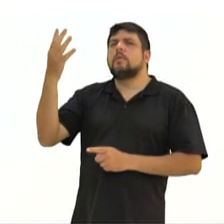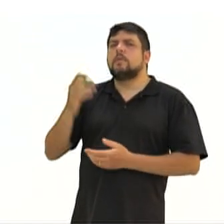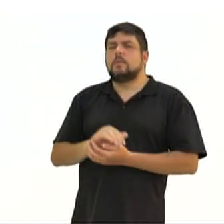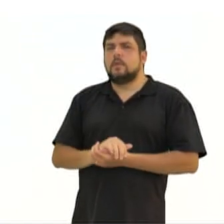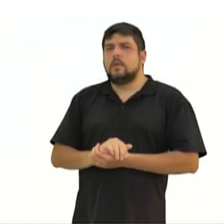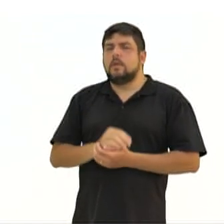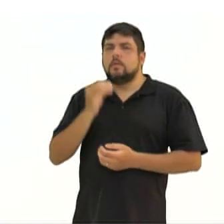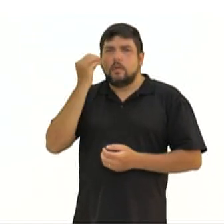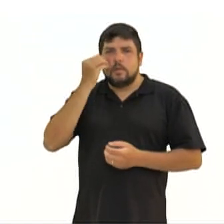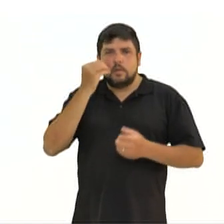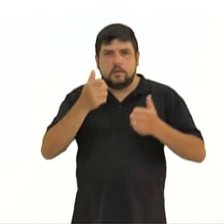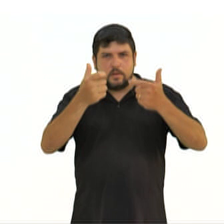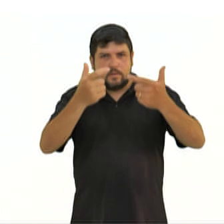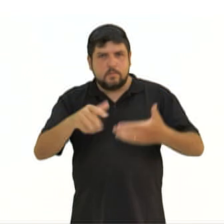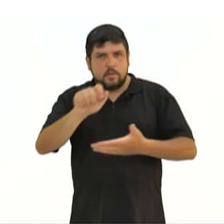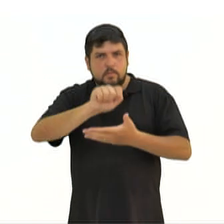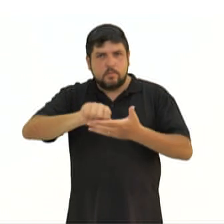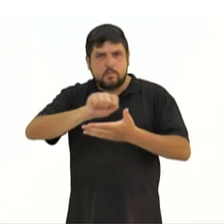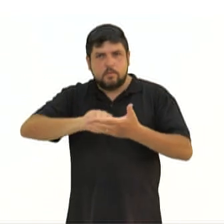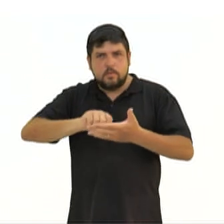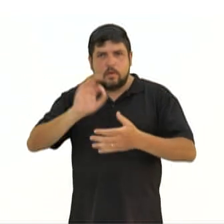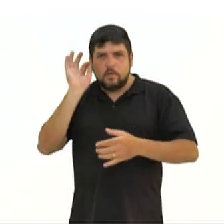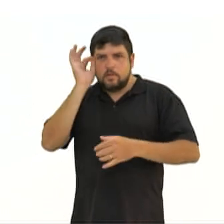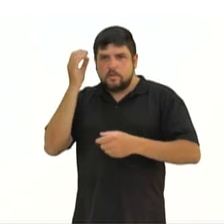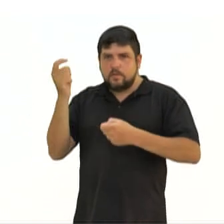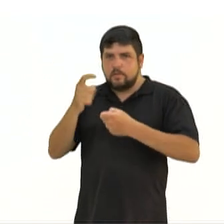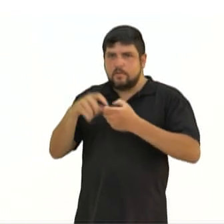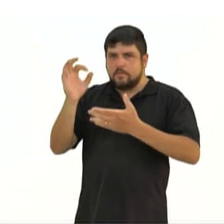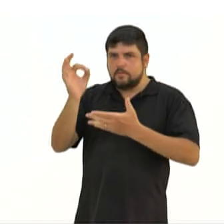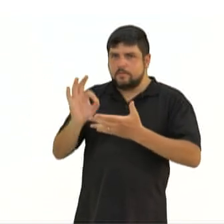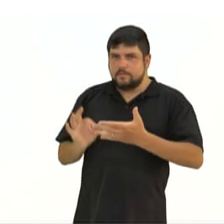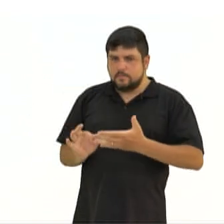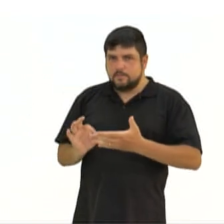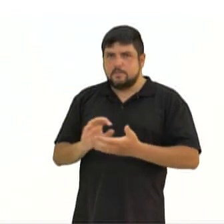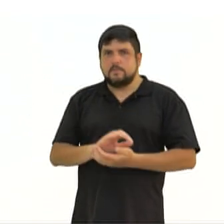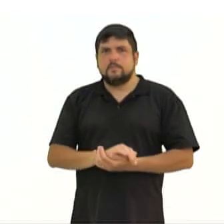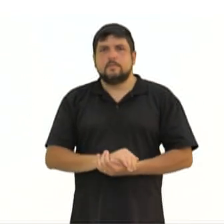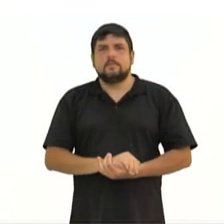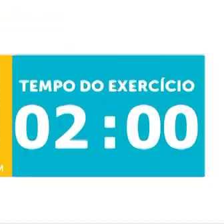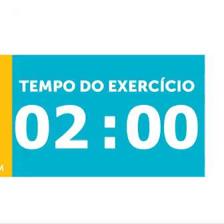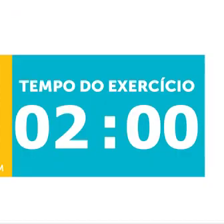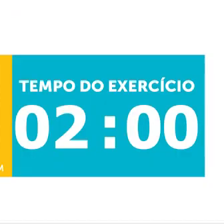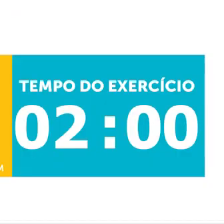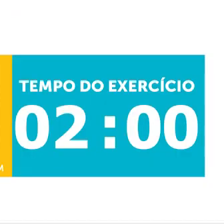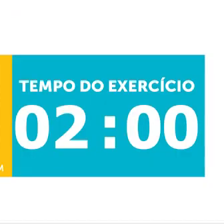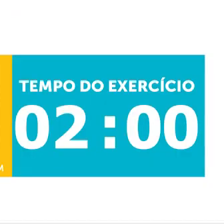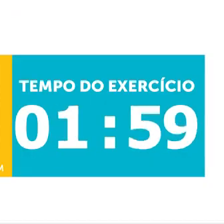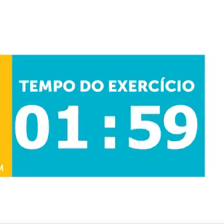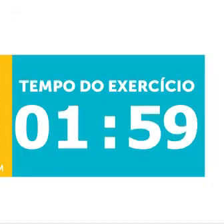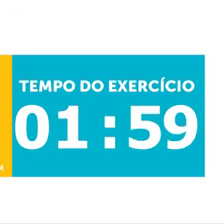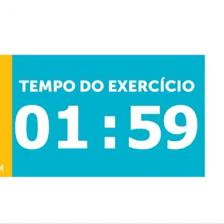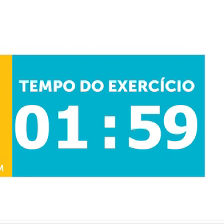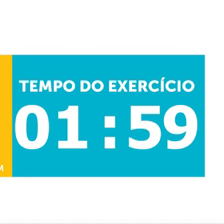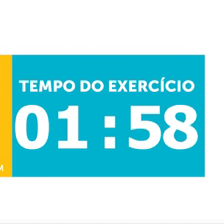tenta explicar aí, anota aí no seu material e eu já volto para a gente fazer essa correção.